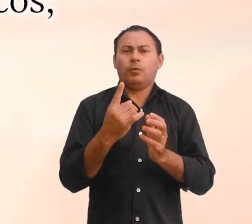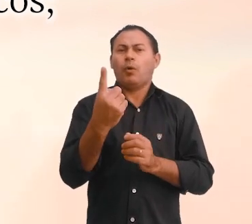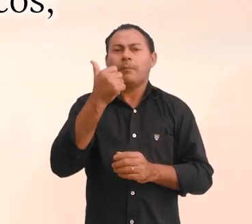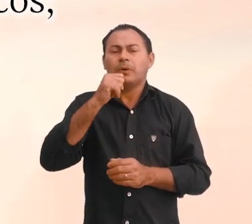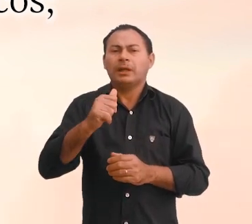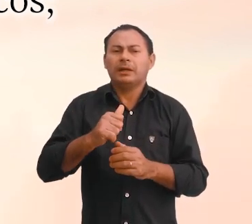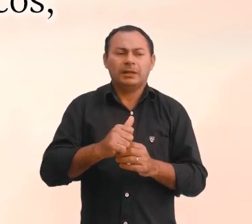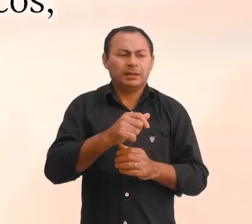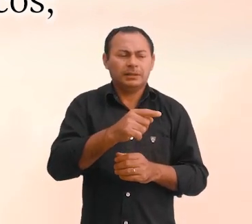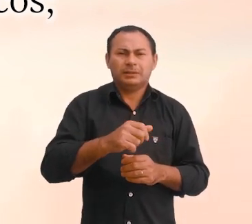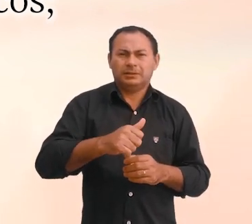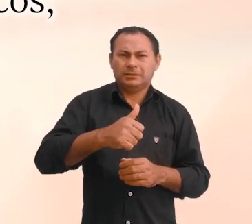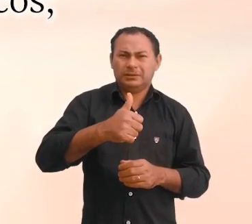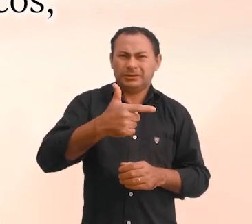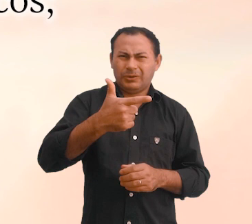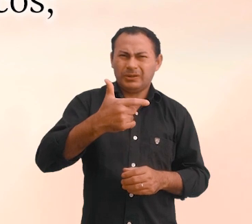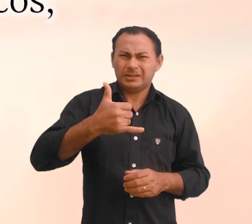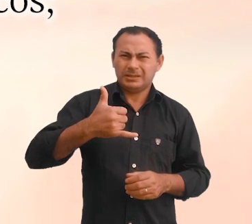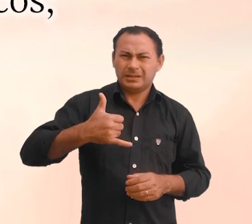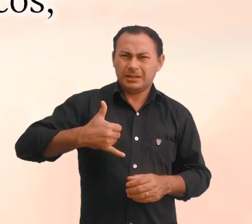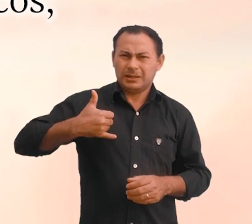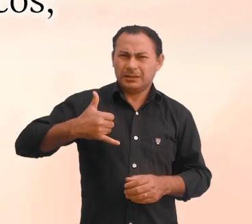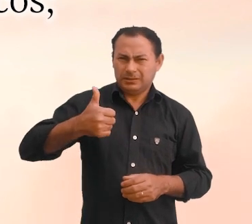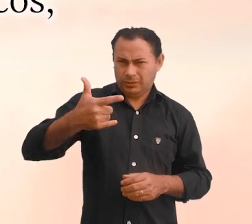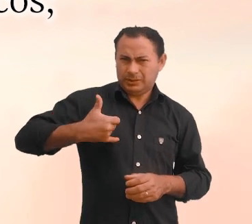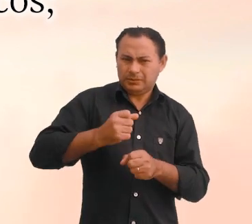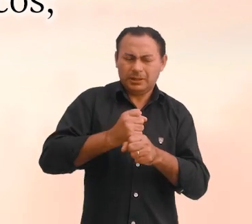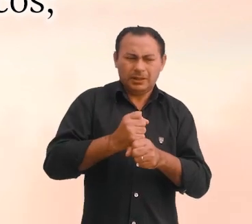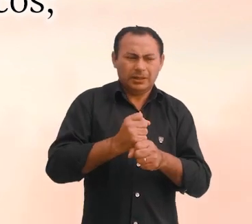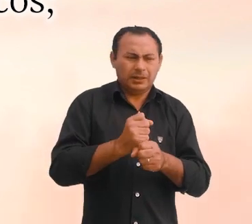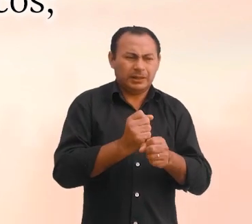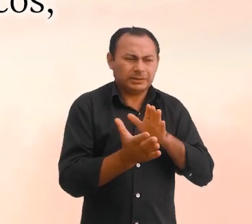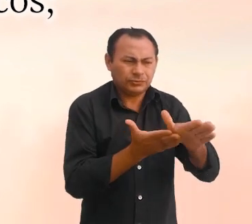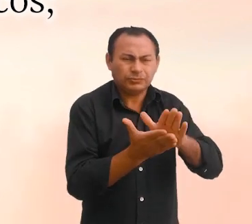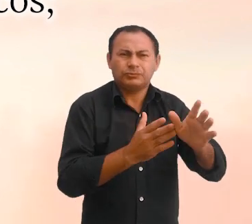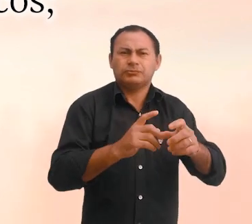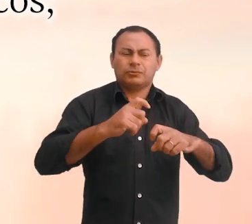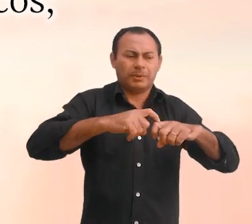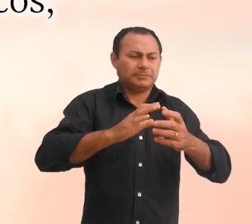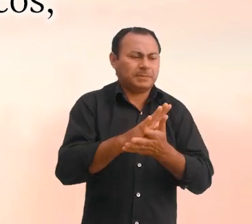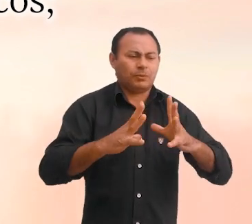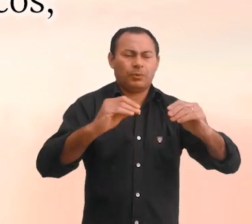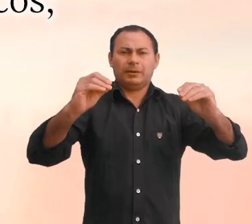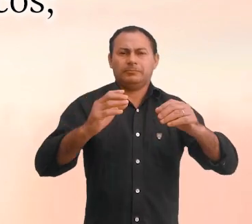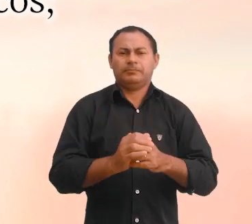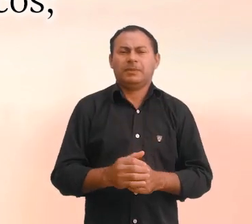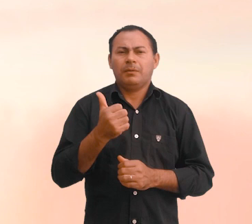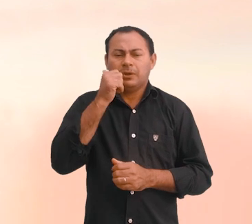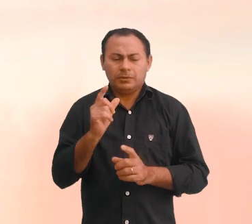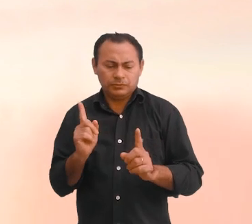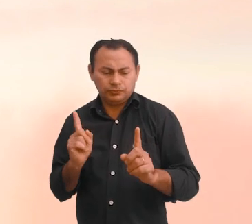certa mulher que havia 12 anos, vinha sofrendo de hemorragia e gastara tudo que tinha com os médicos, mas ninguém podia